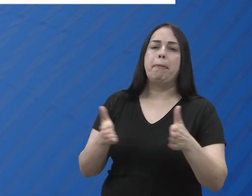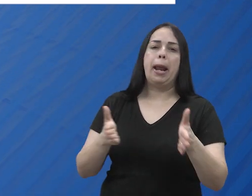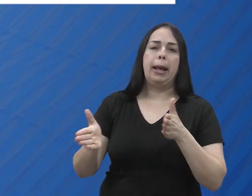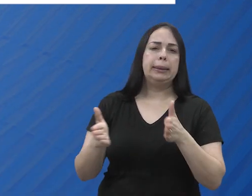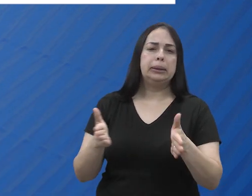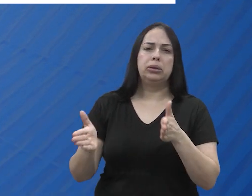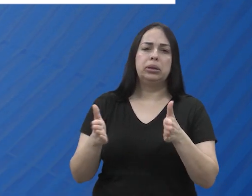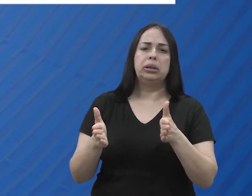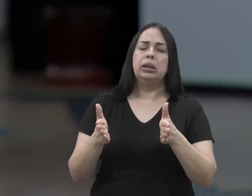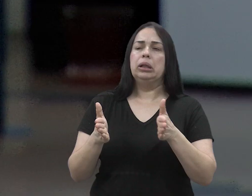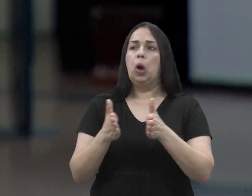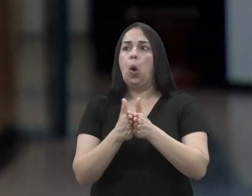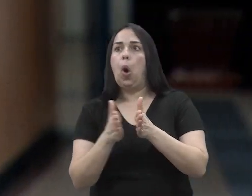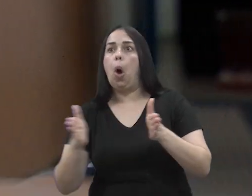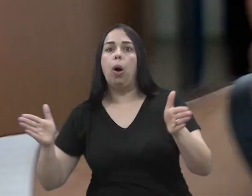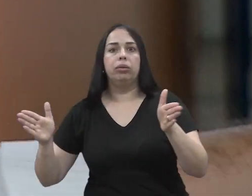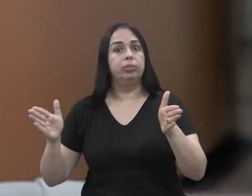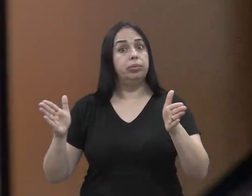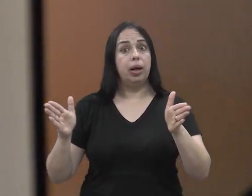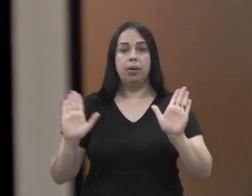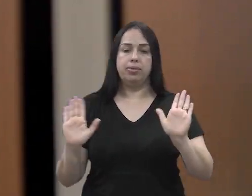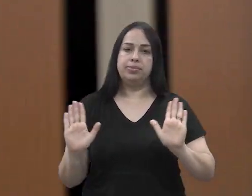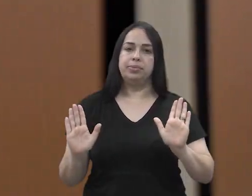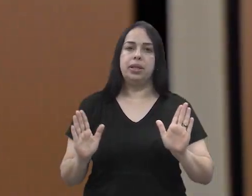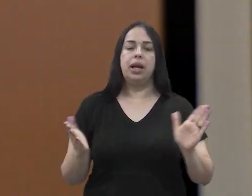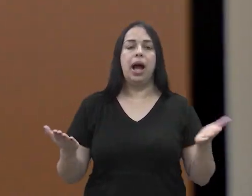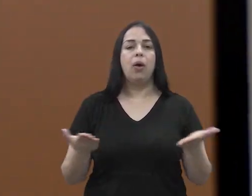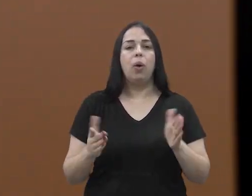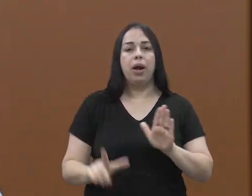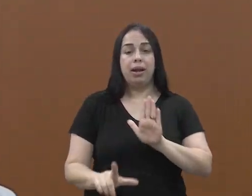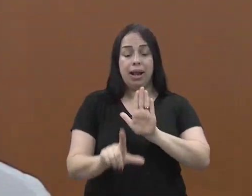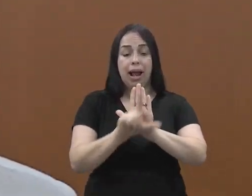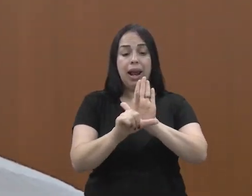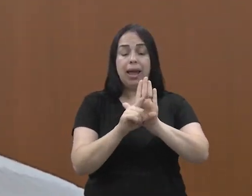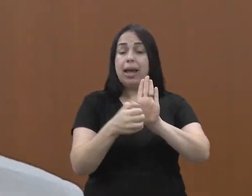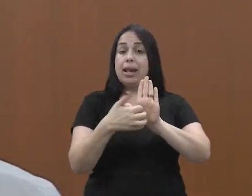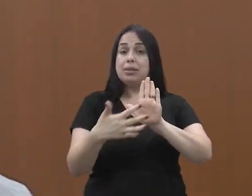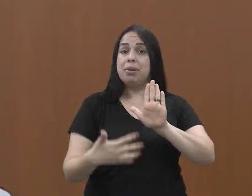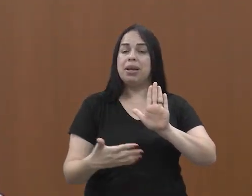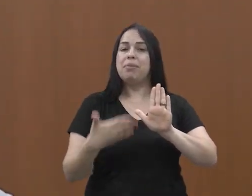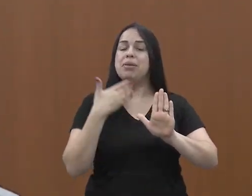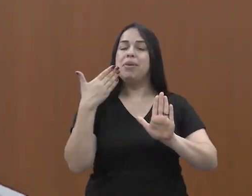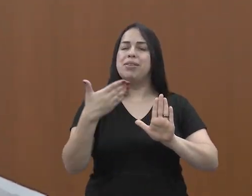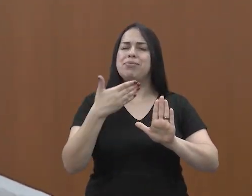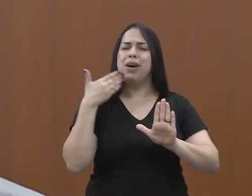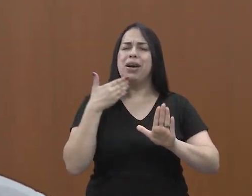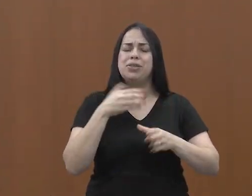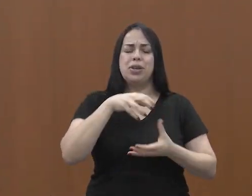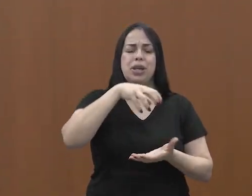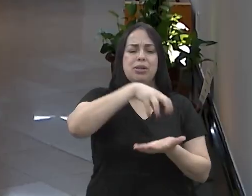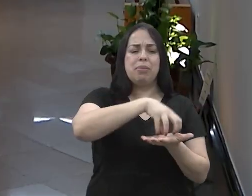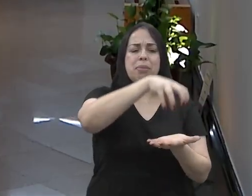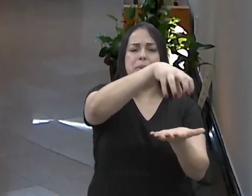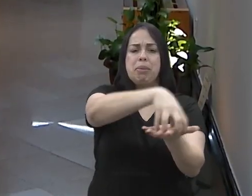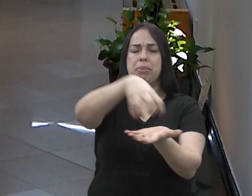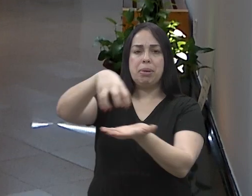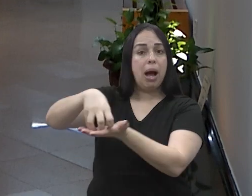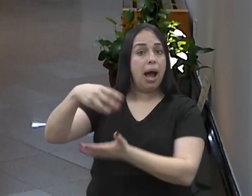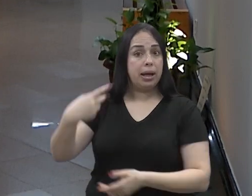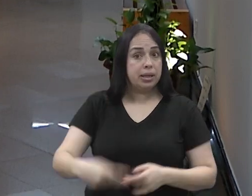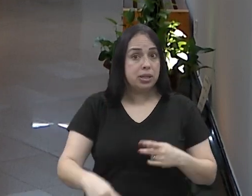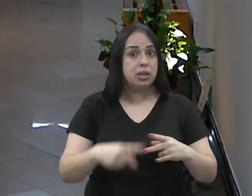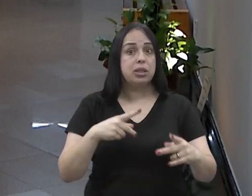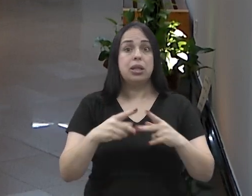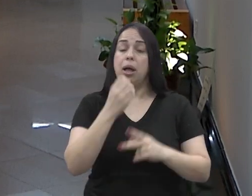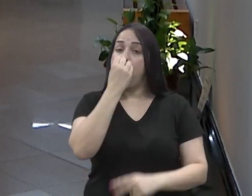prazos indeterminados. Segundo o vereador, com a lei ficará mais fácil instalar as antenas 5G. São José está